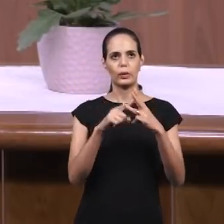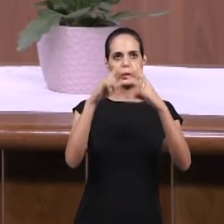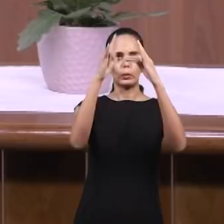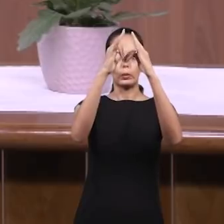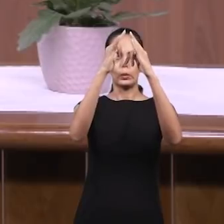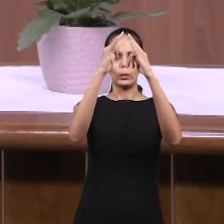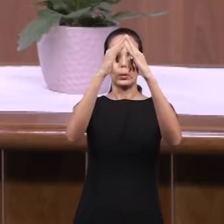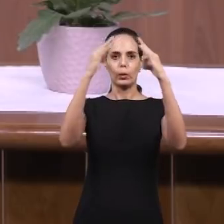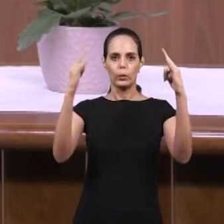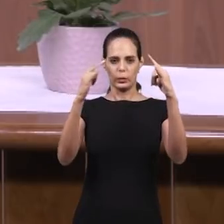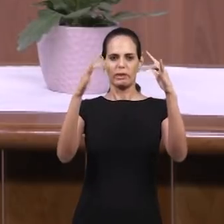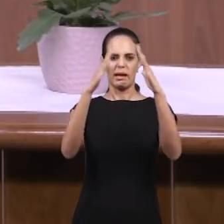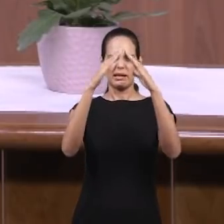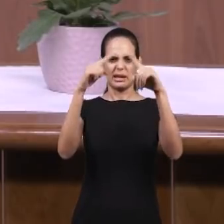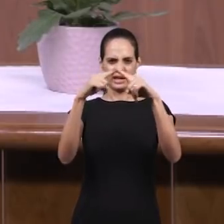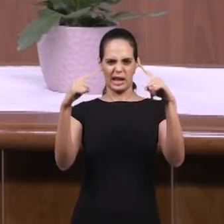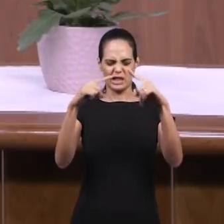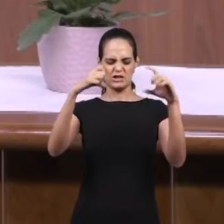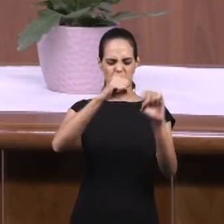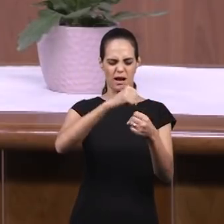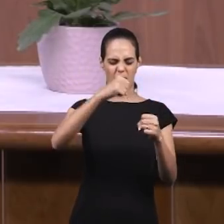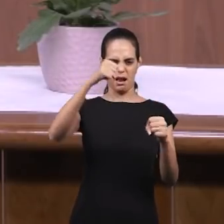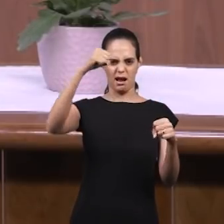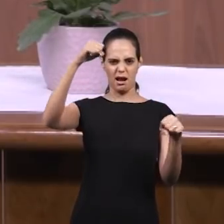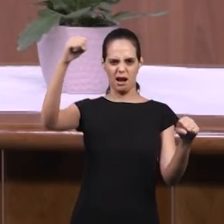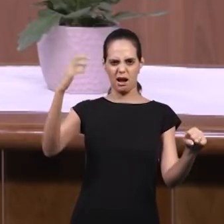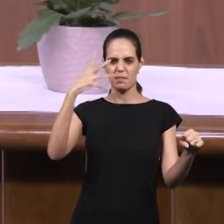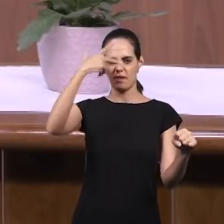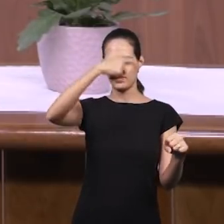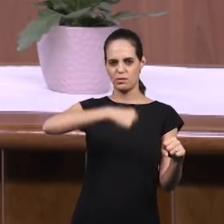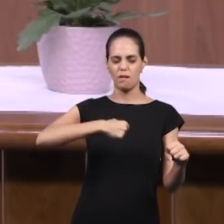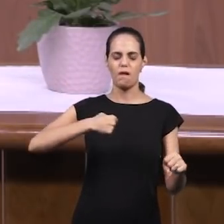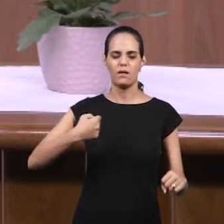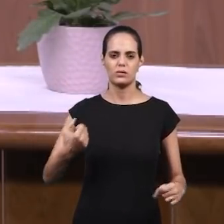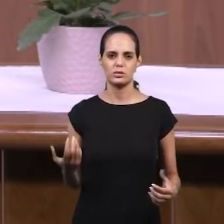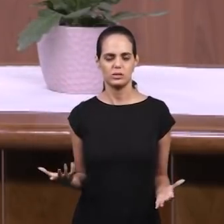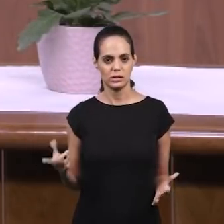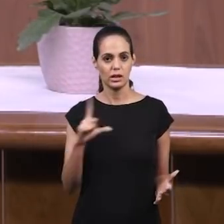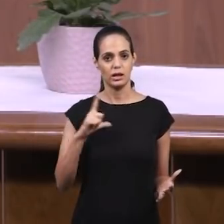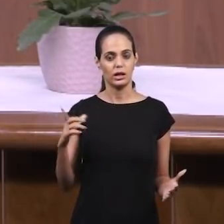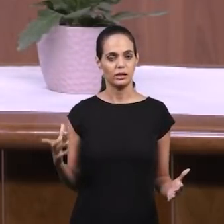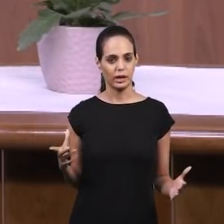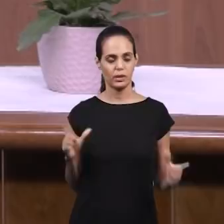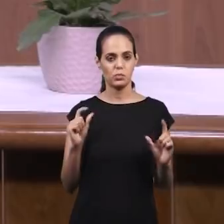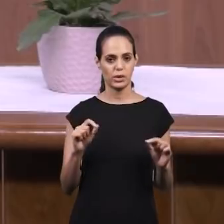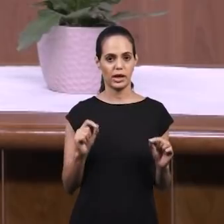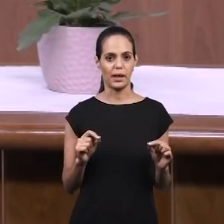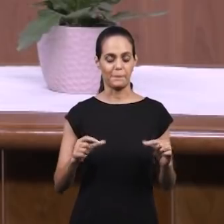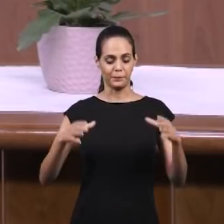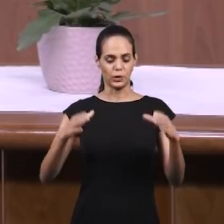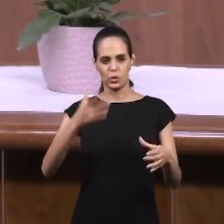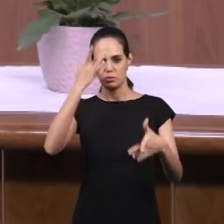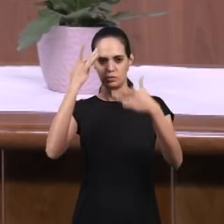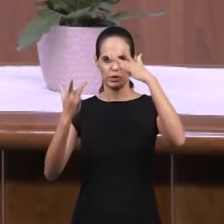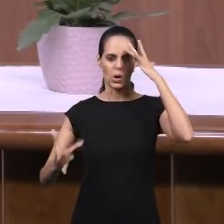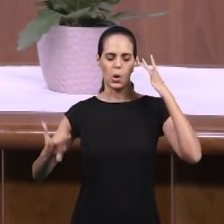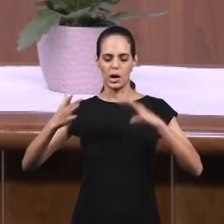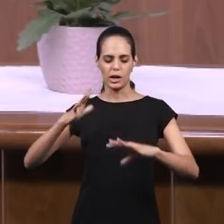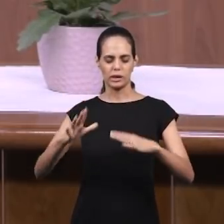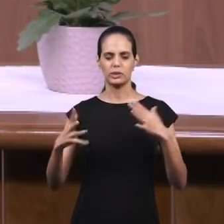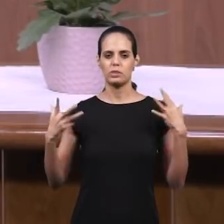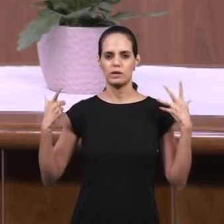templos suntuosos, ela tem recursos, ela tem corais, ela